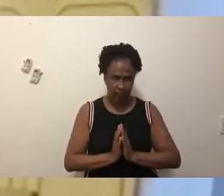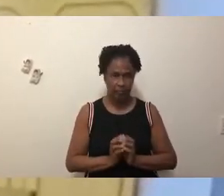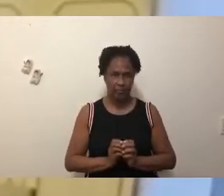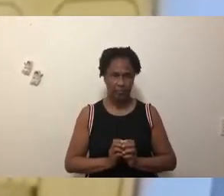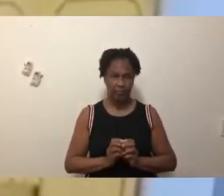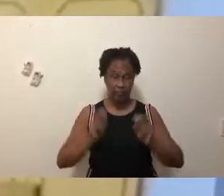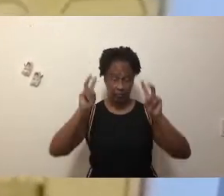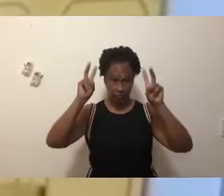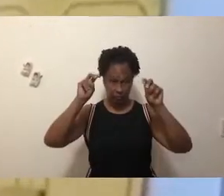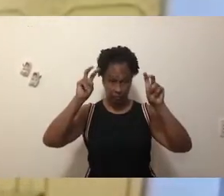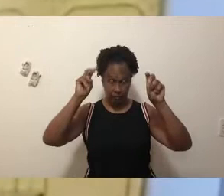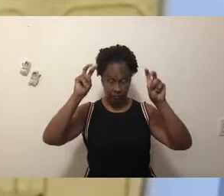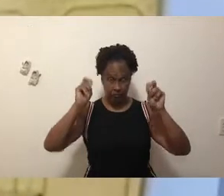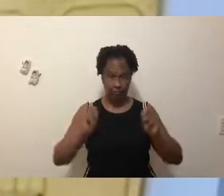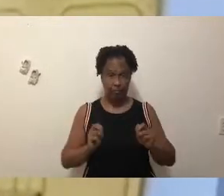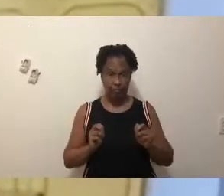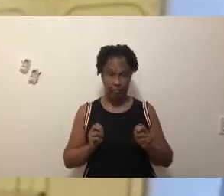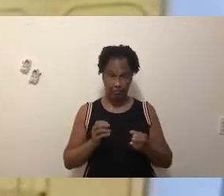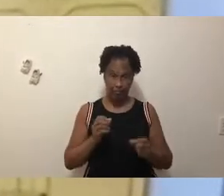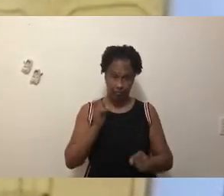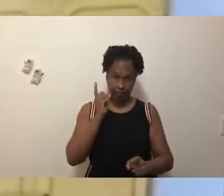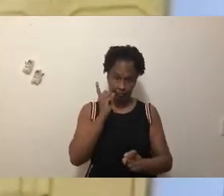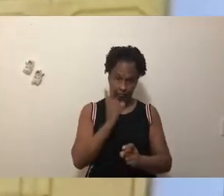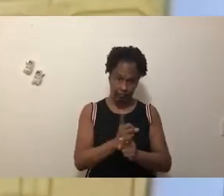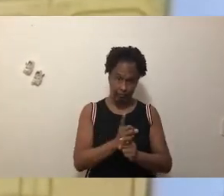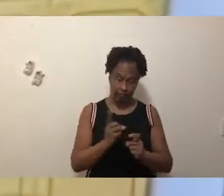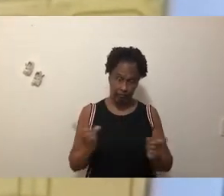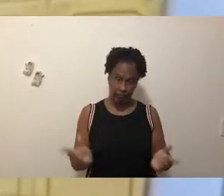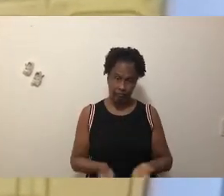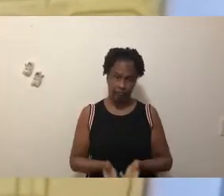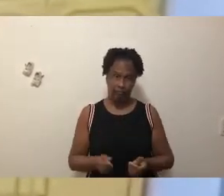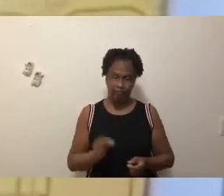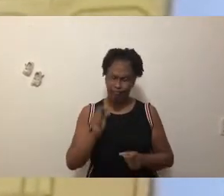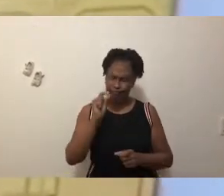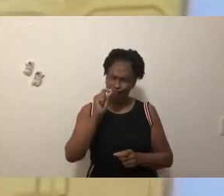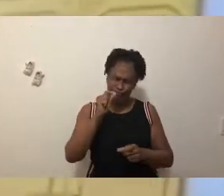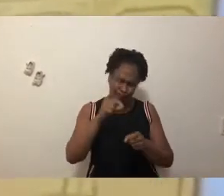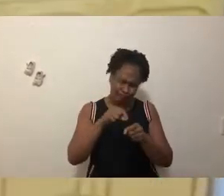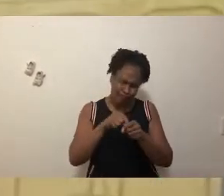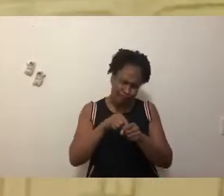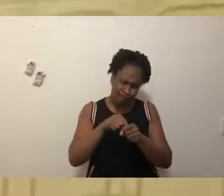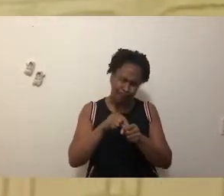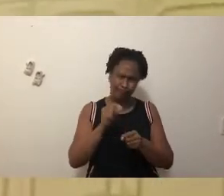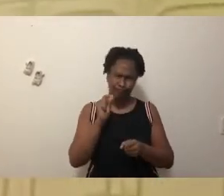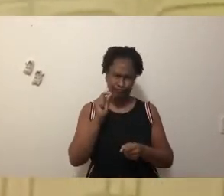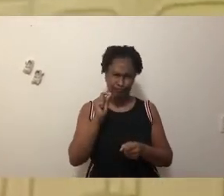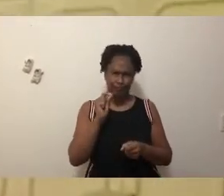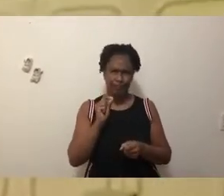A frase do nosso encontro de hoje é o grão de mostarda.